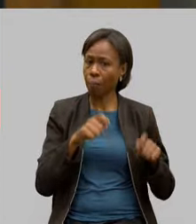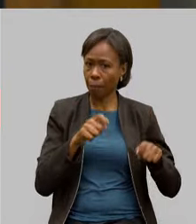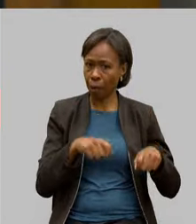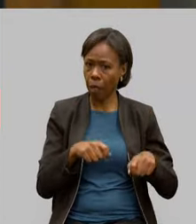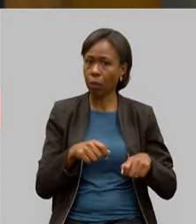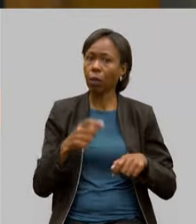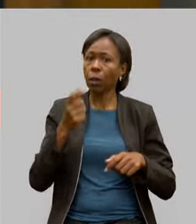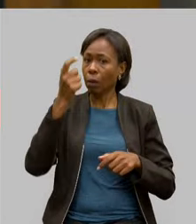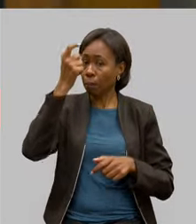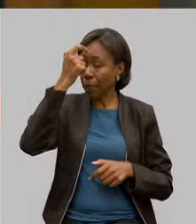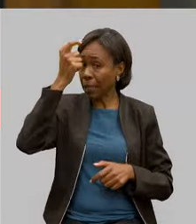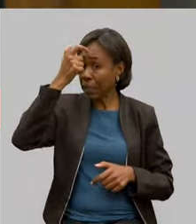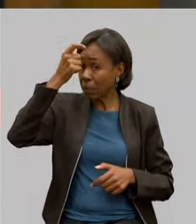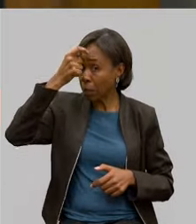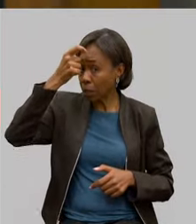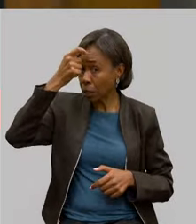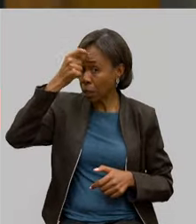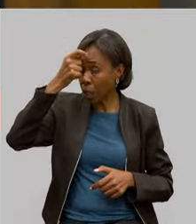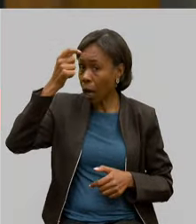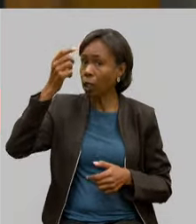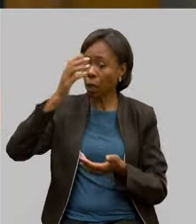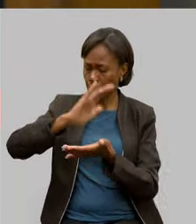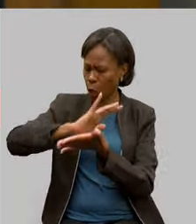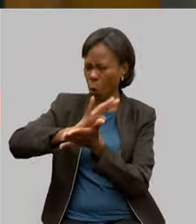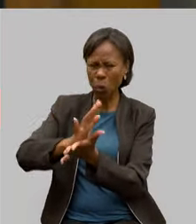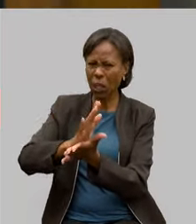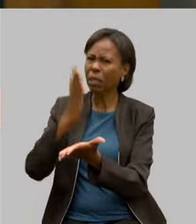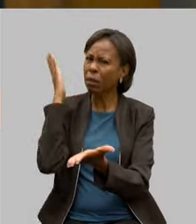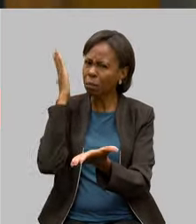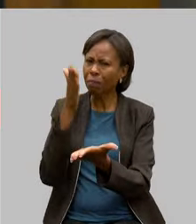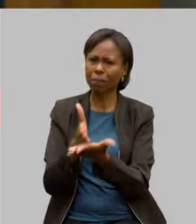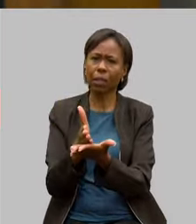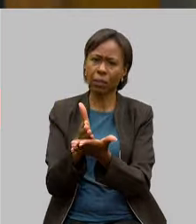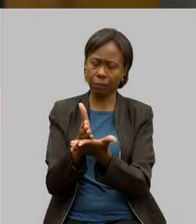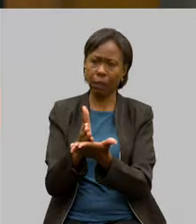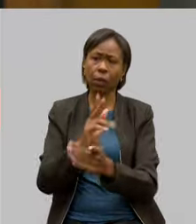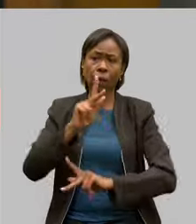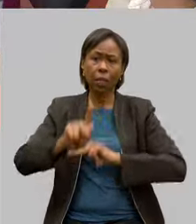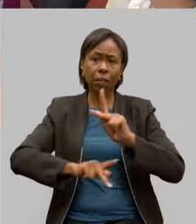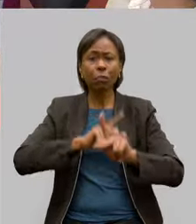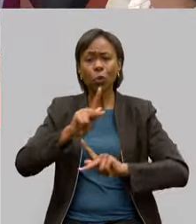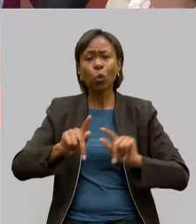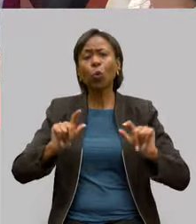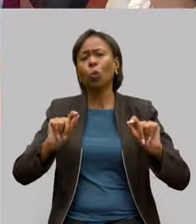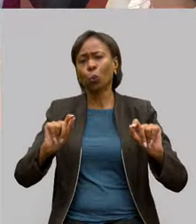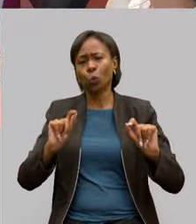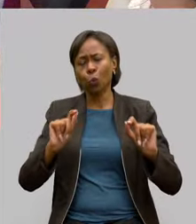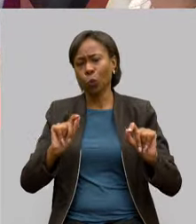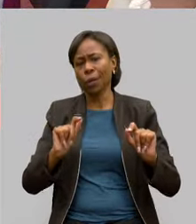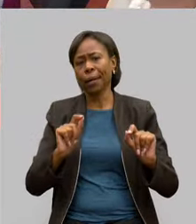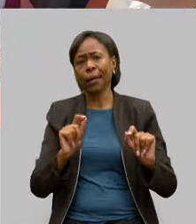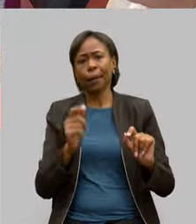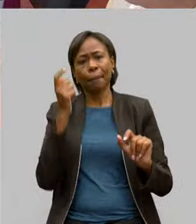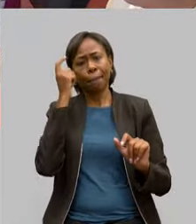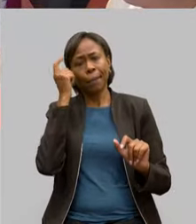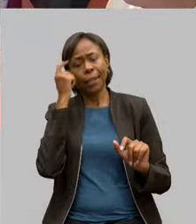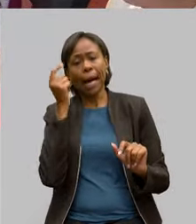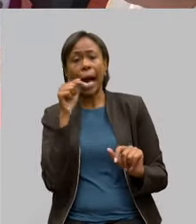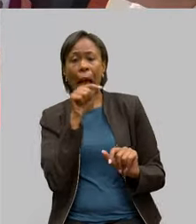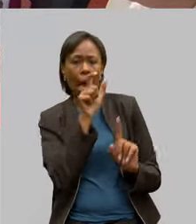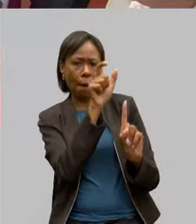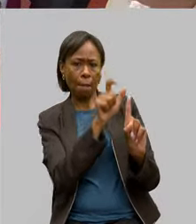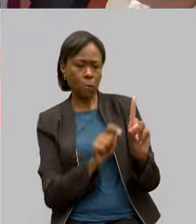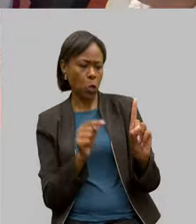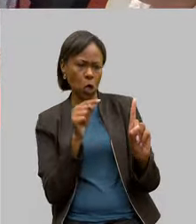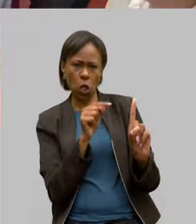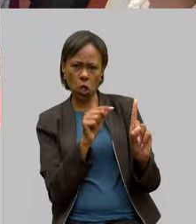quebrar essa esse preconceito das pessoas de que eh a pessoa que usa